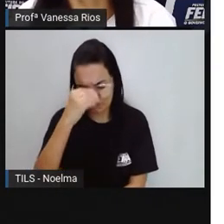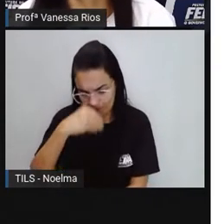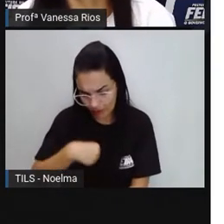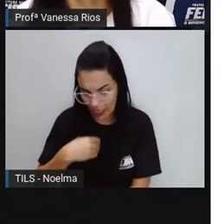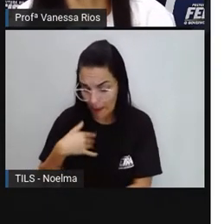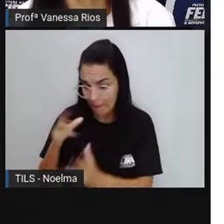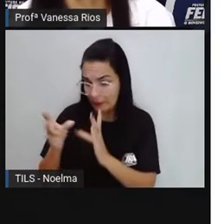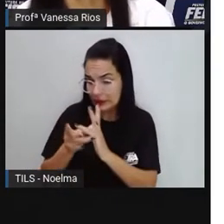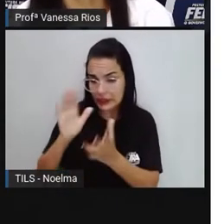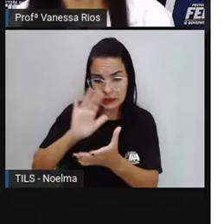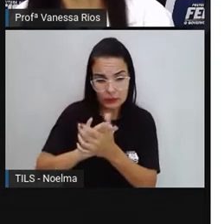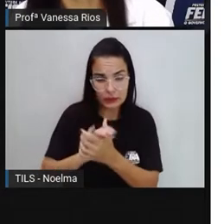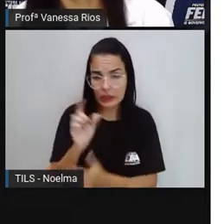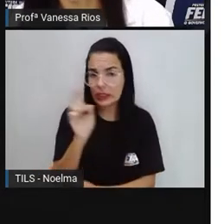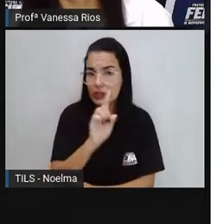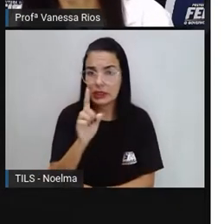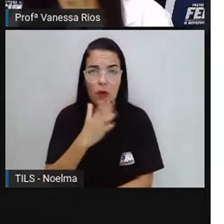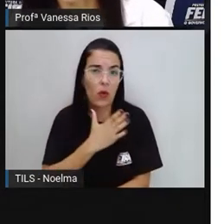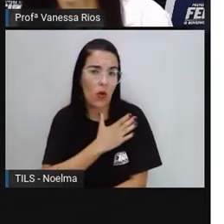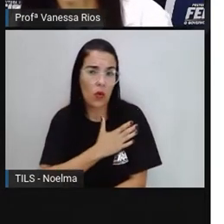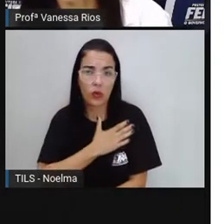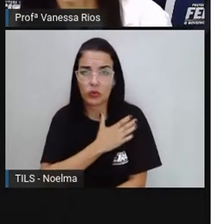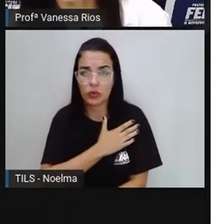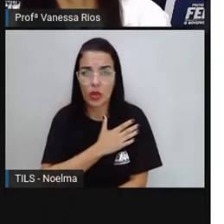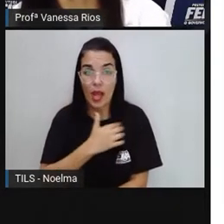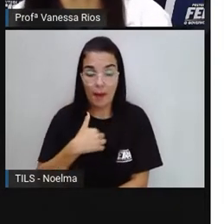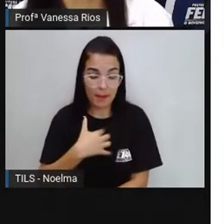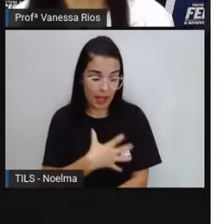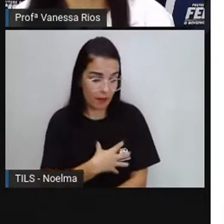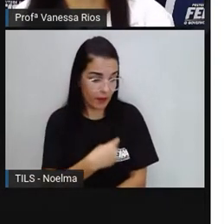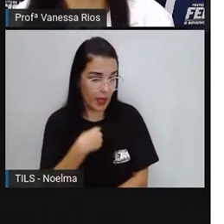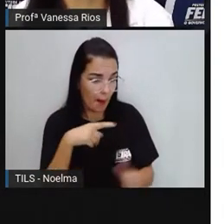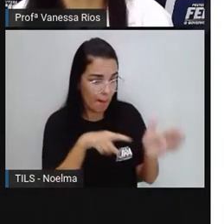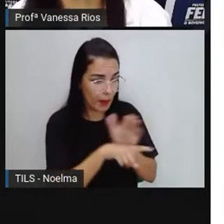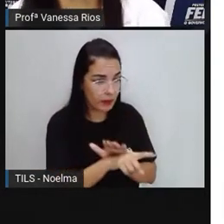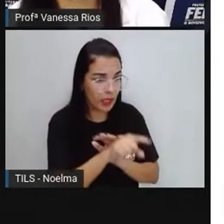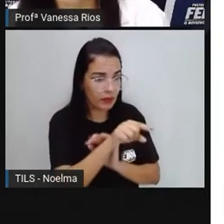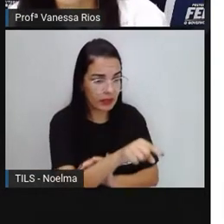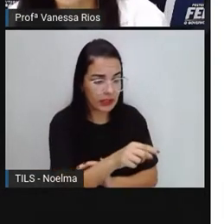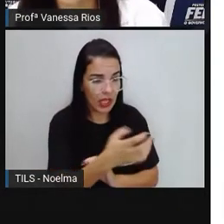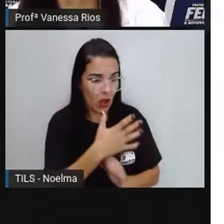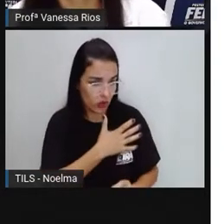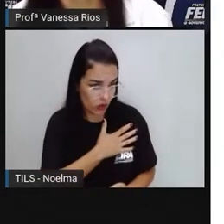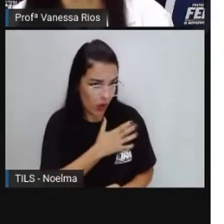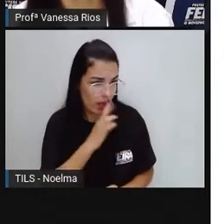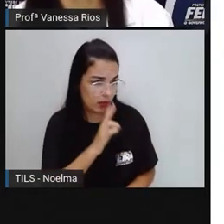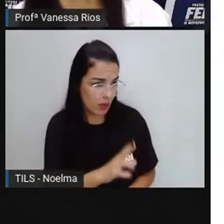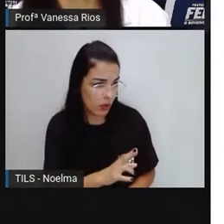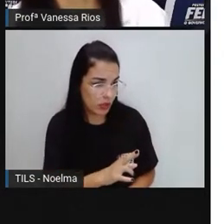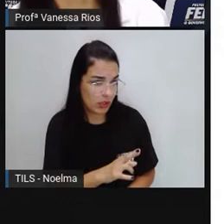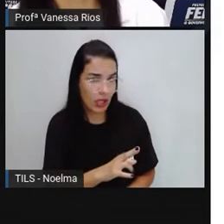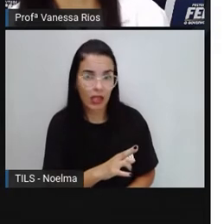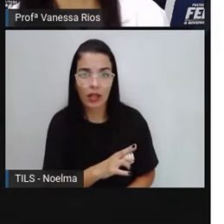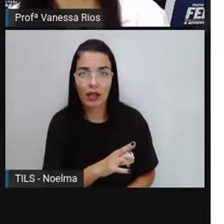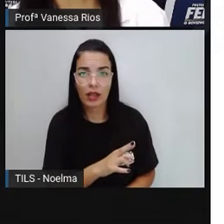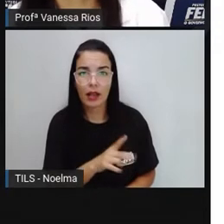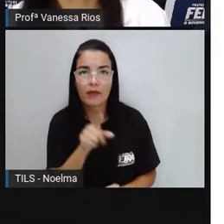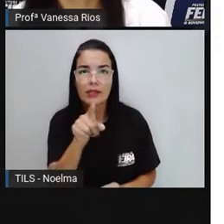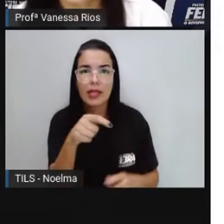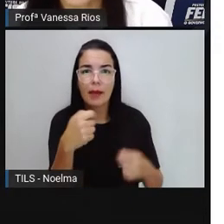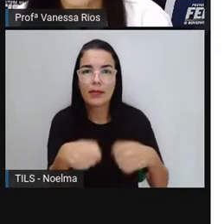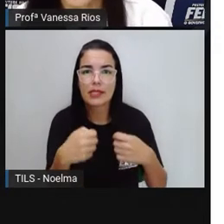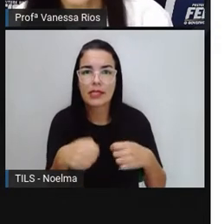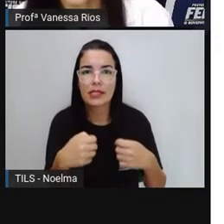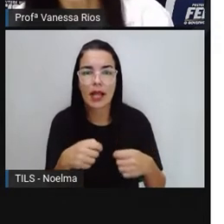gostou. E fiquei pasma a perguntar para minha filha se ela gostou. Resposta? Devíamos ter assistido a